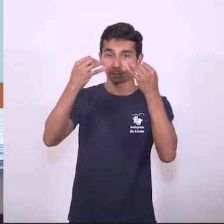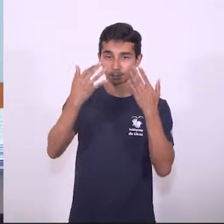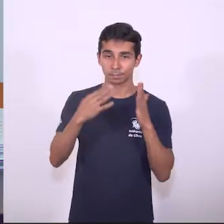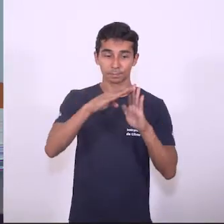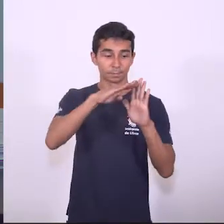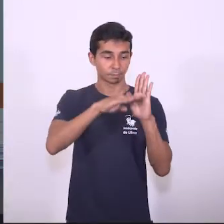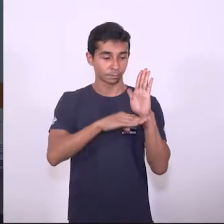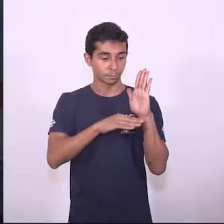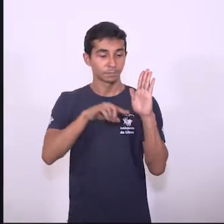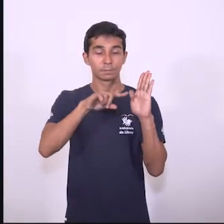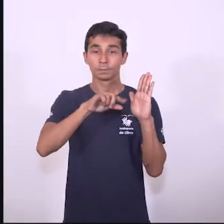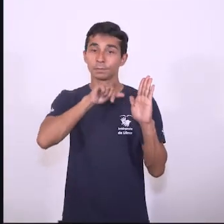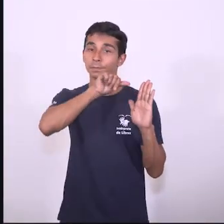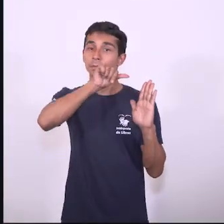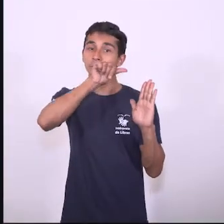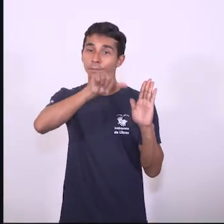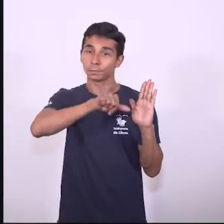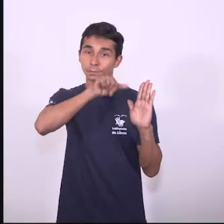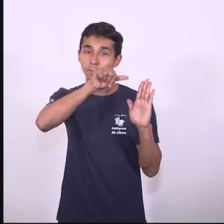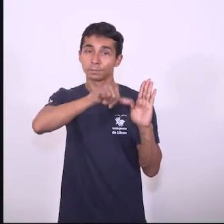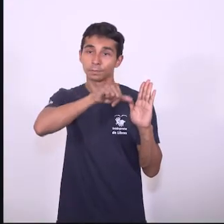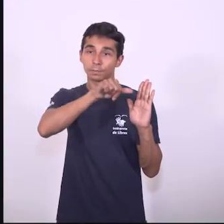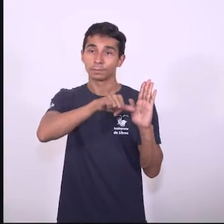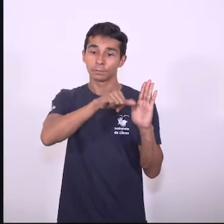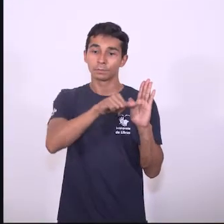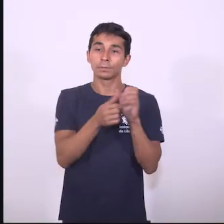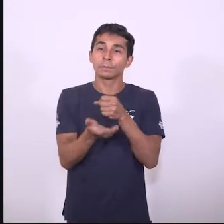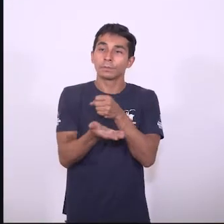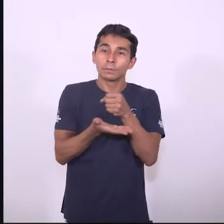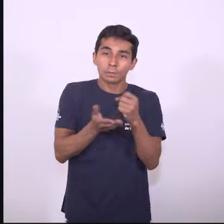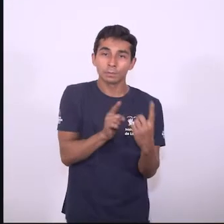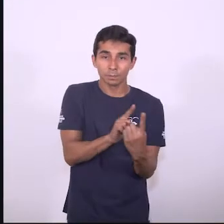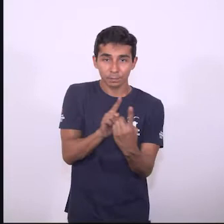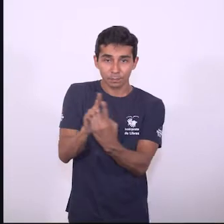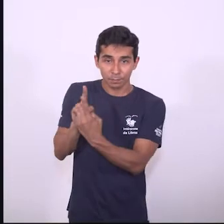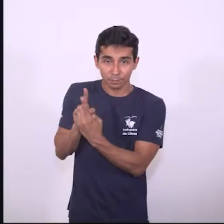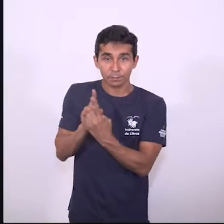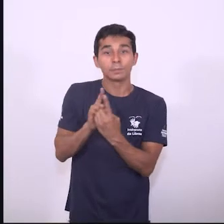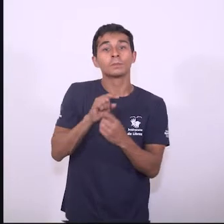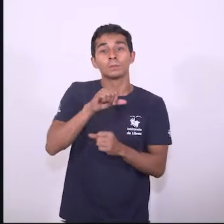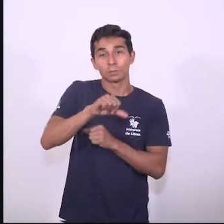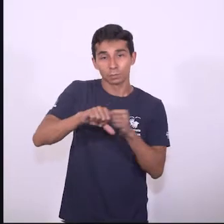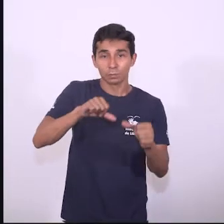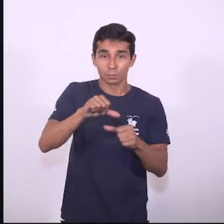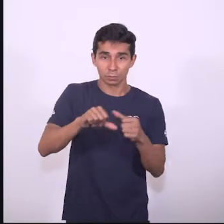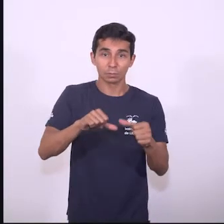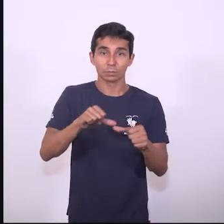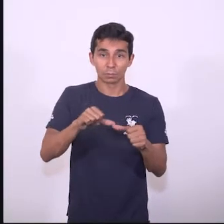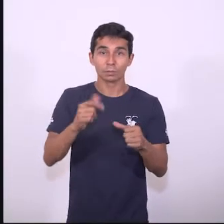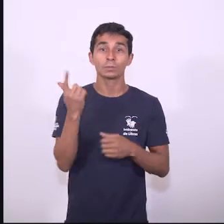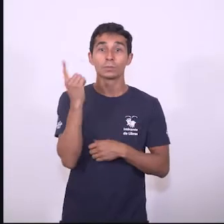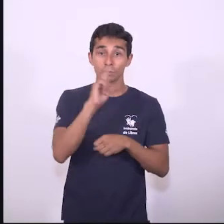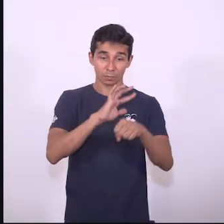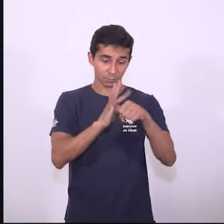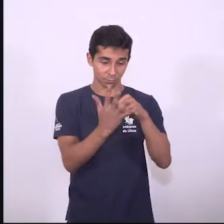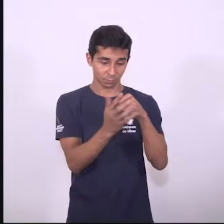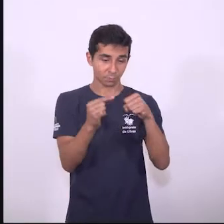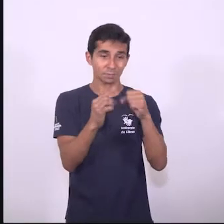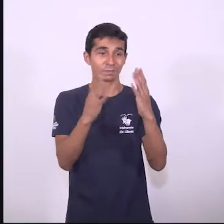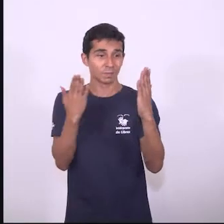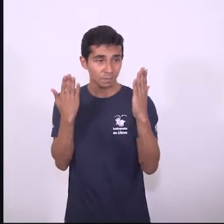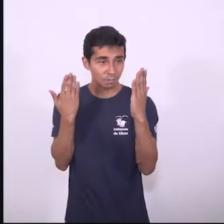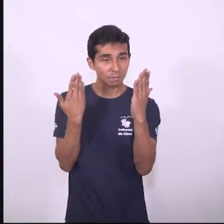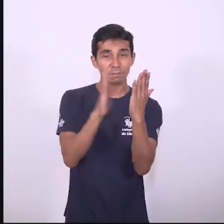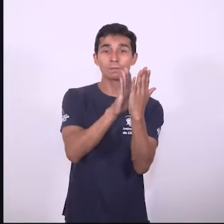protocolo na atenção básica do município, para que a gente exatamente enfrente a pandemia com as características que ela